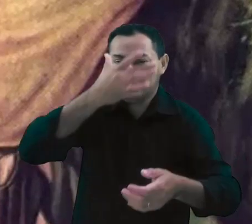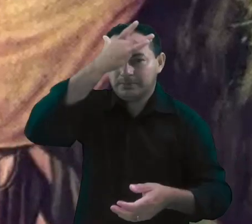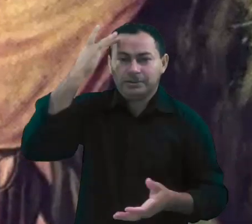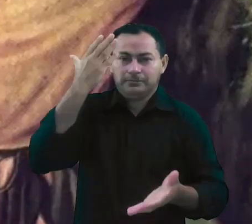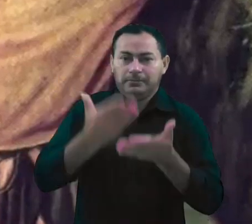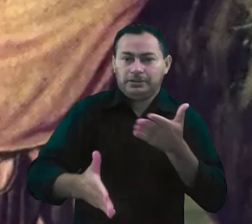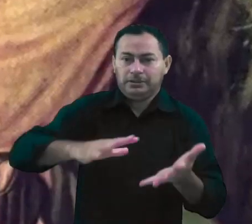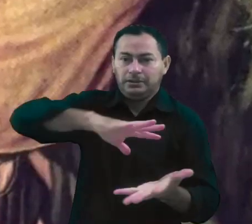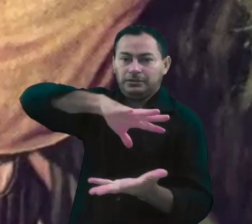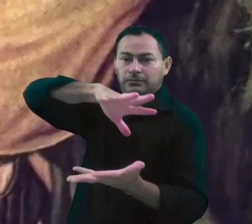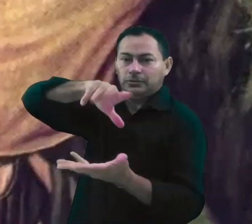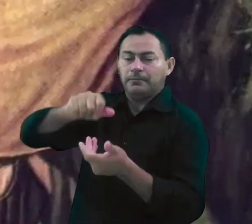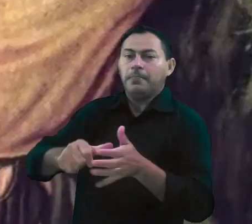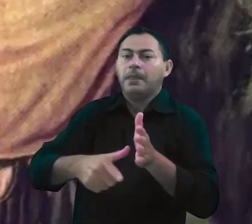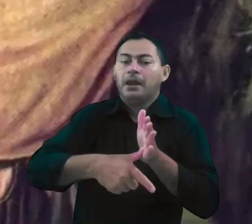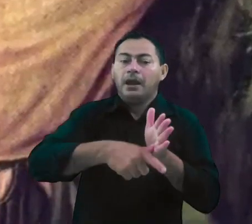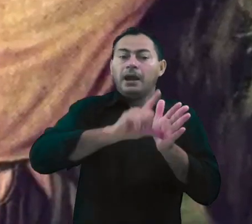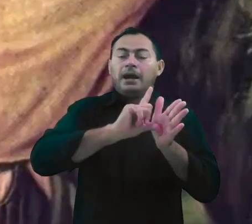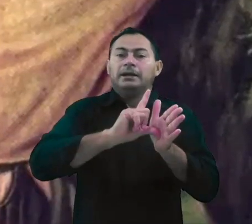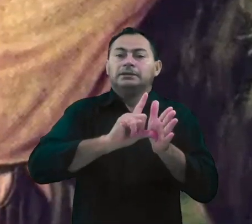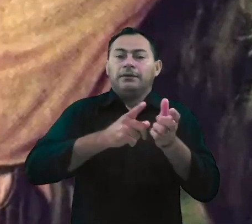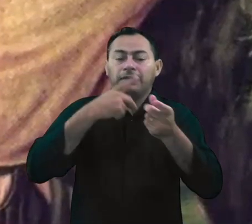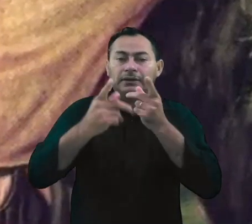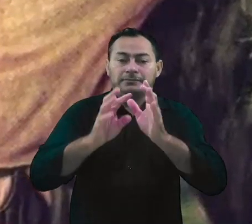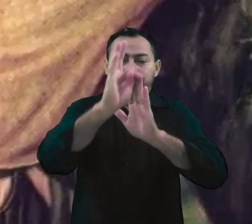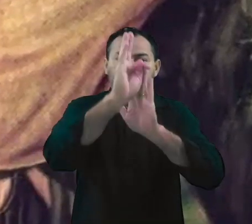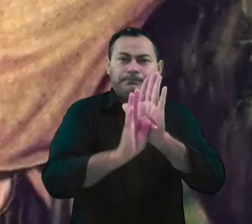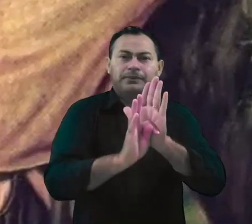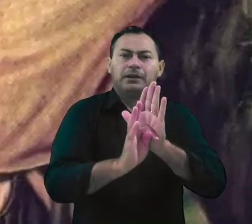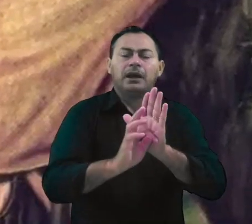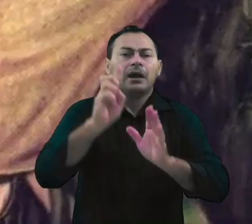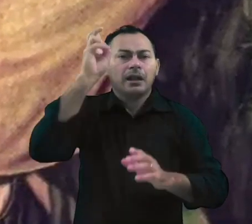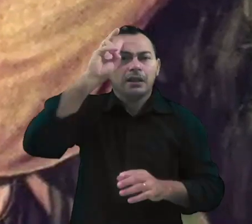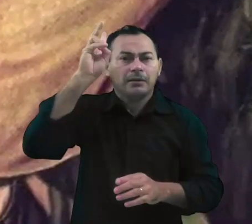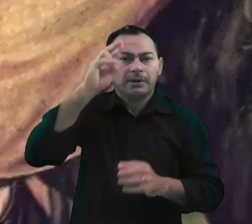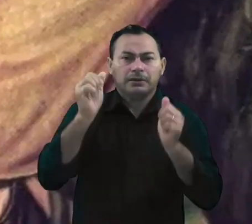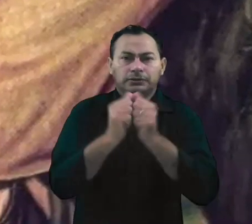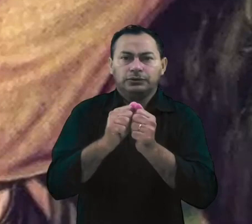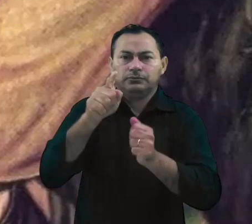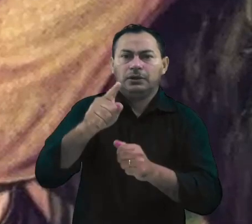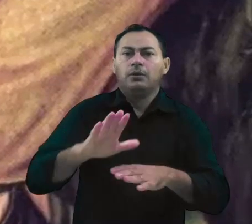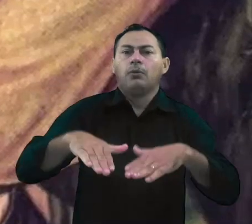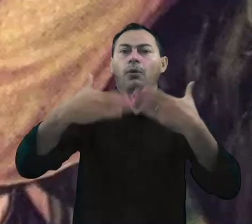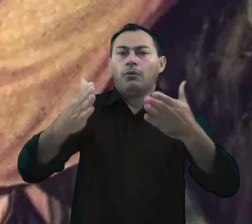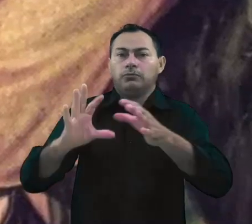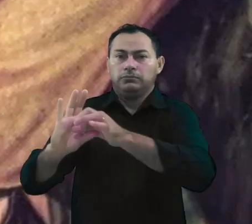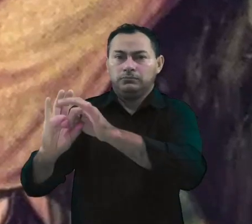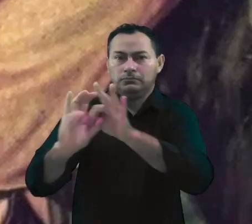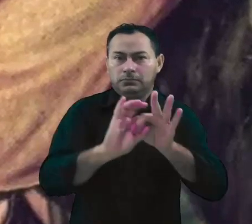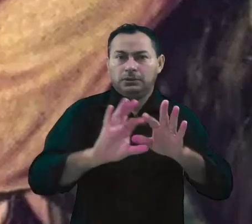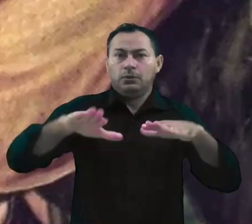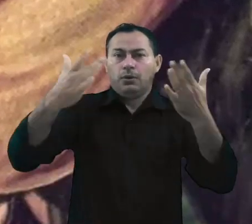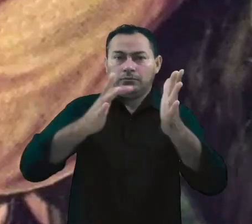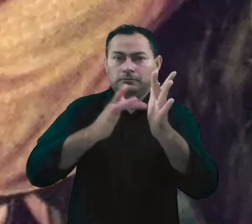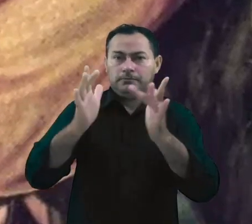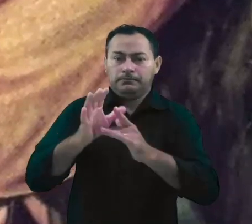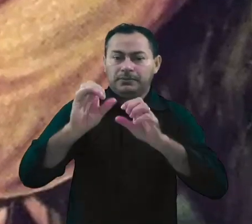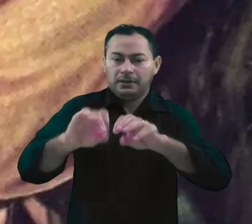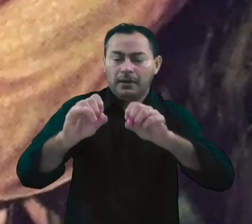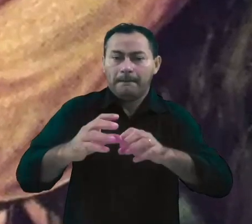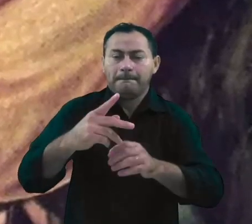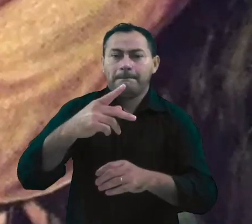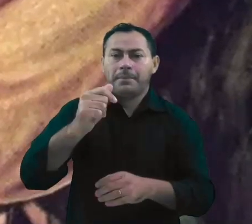aos perdidos desse mundo. Antes de voltarmos a este texto, quero recapitular com você qual era o contexto no qual